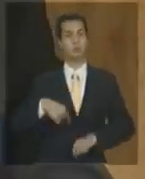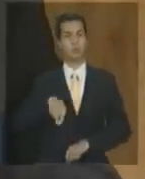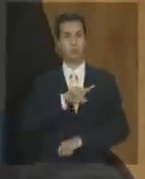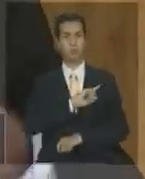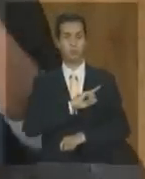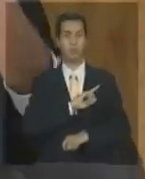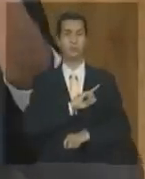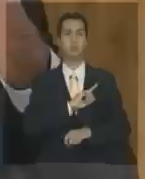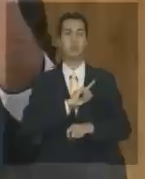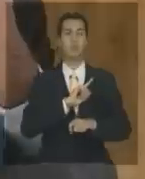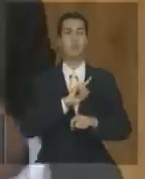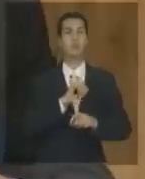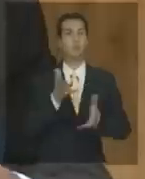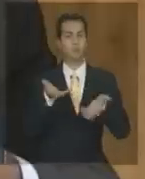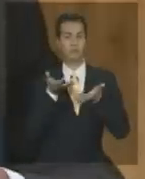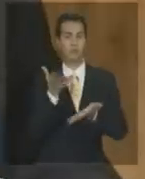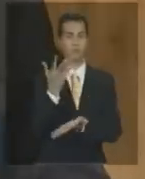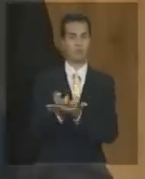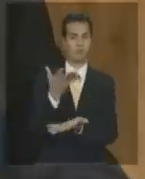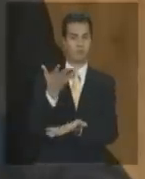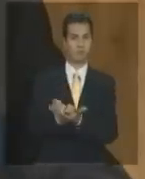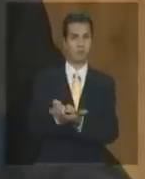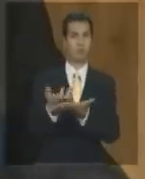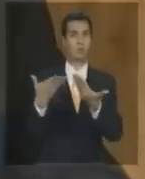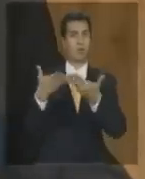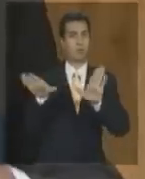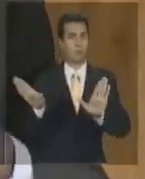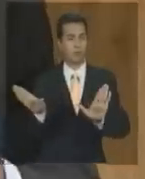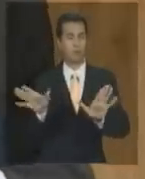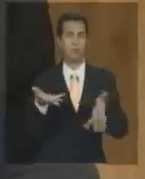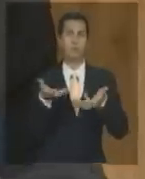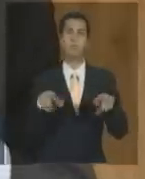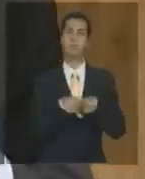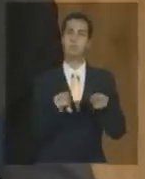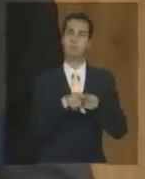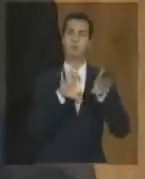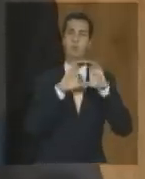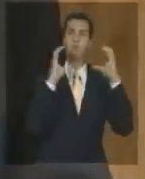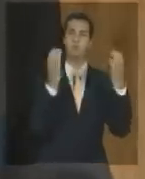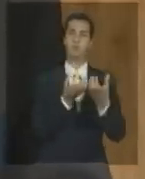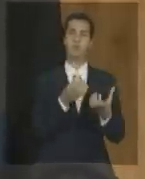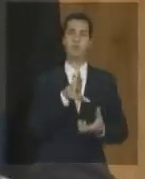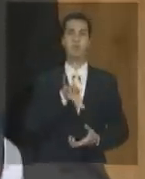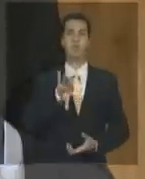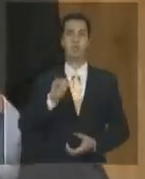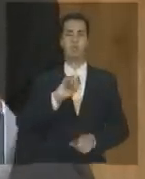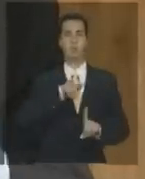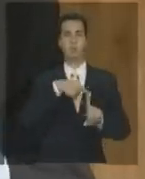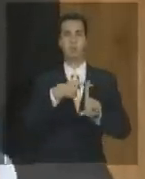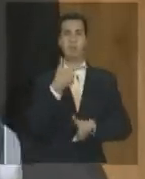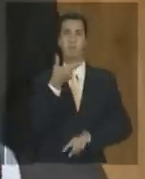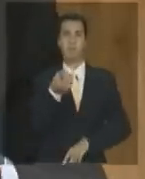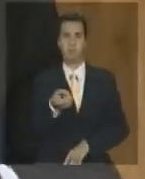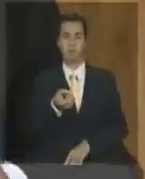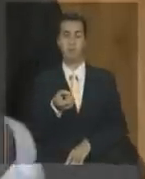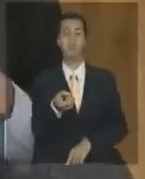governos. Nós temos a Conferência Rio Mais 20, que é um outro momento fundamental, um momento